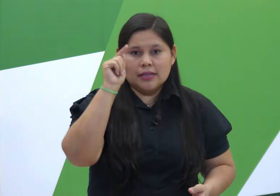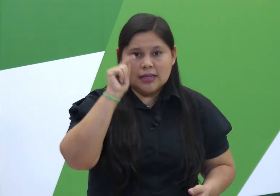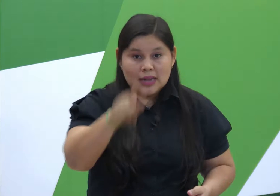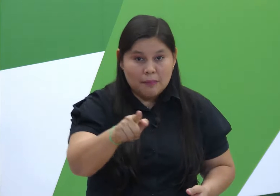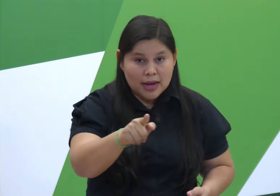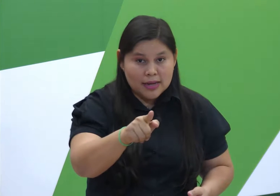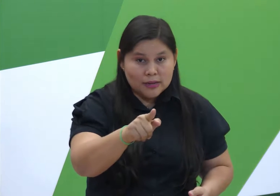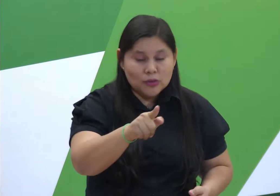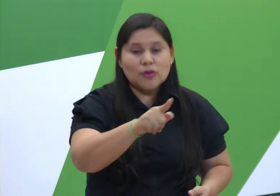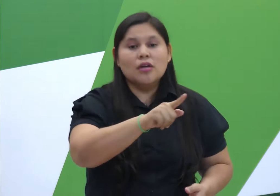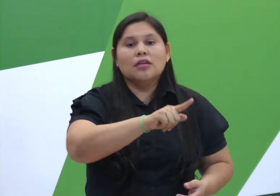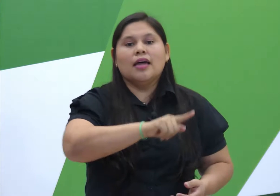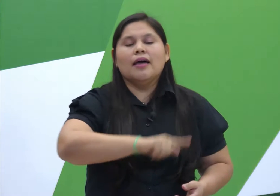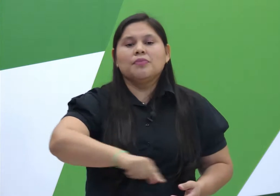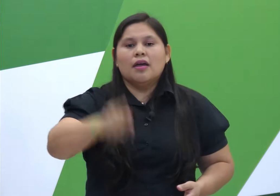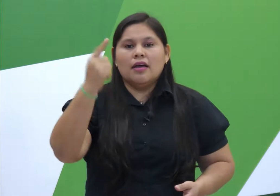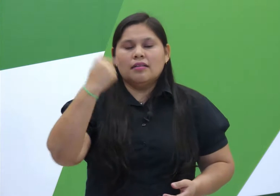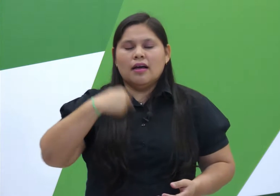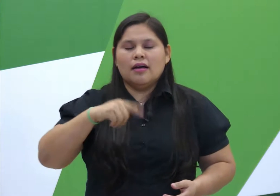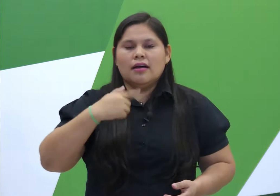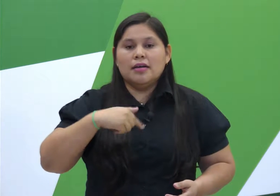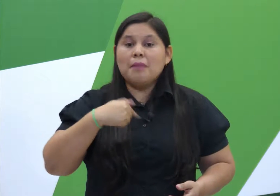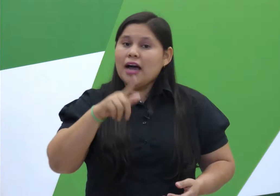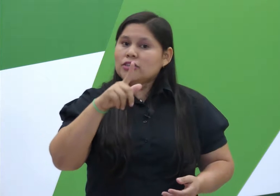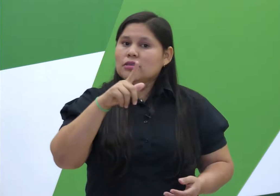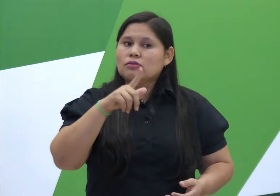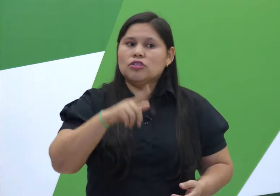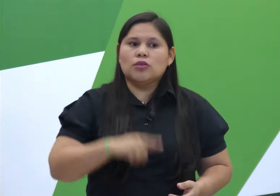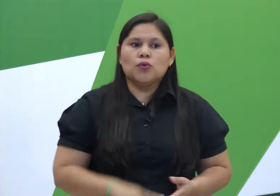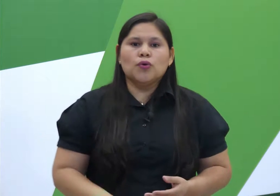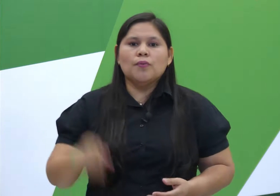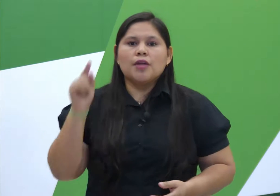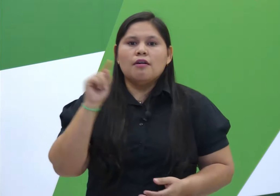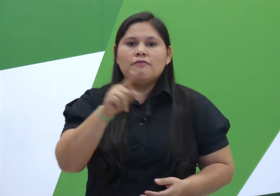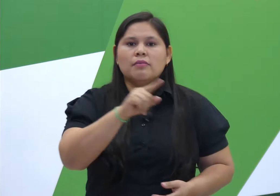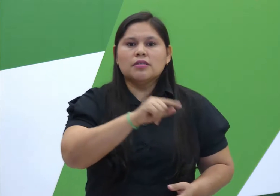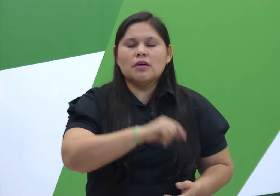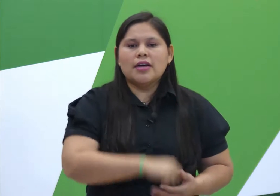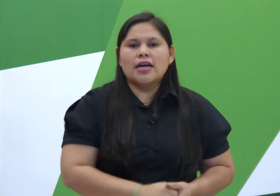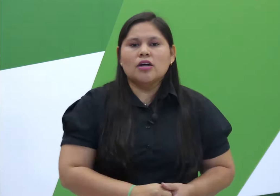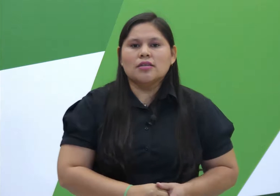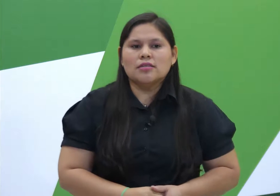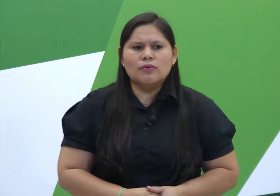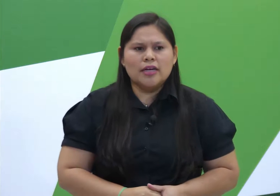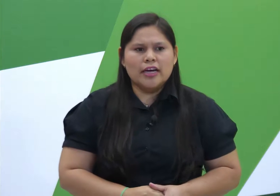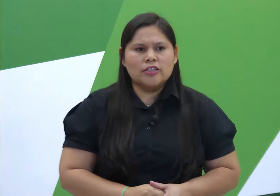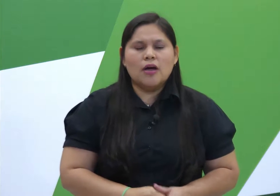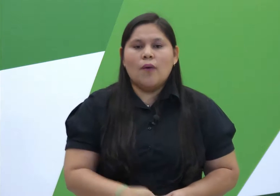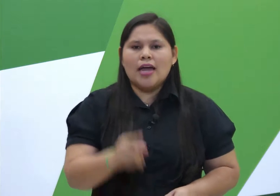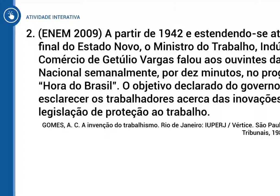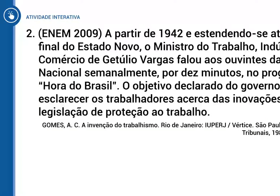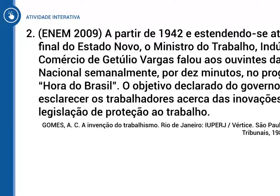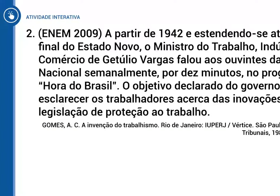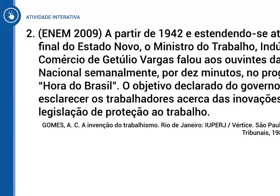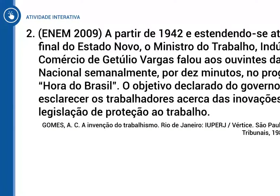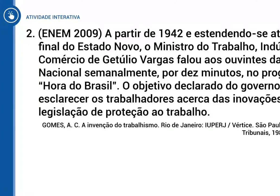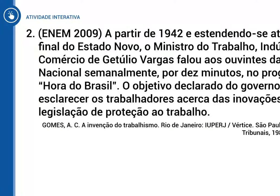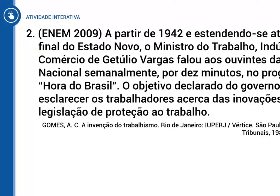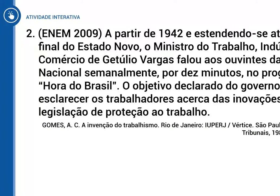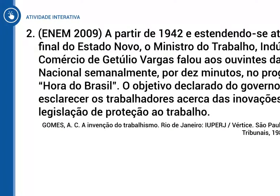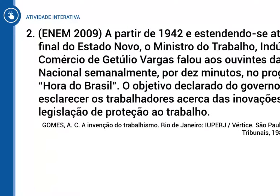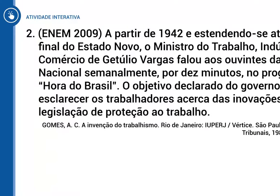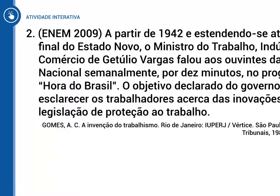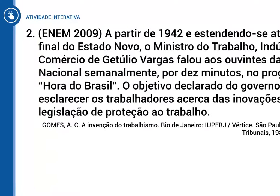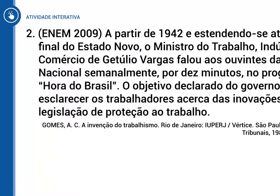Propaganda, trabalhando, né? na imagem, então, do Getúlio, vamos então aí a nossa segunda questão, Enem 2009,